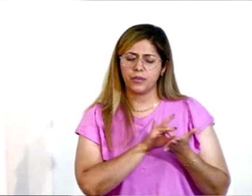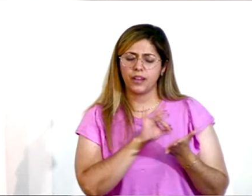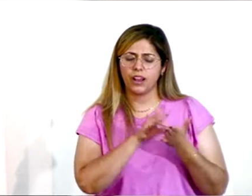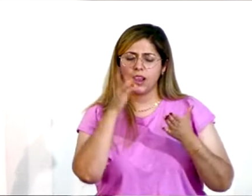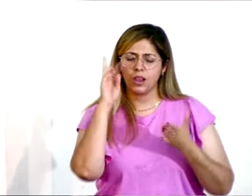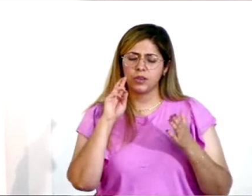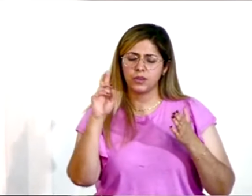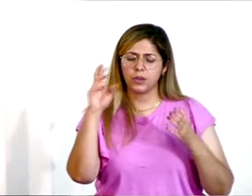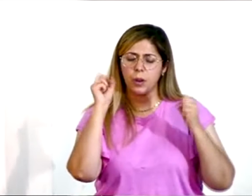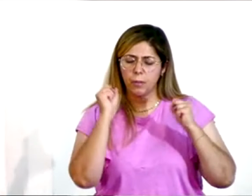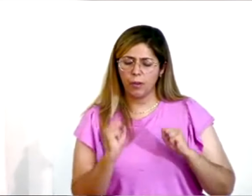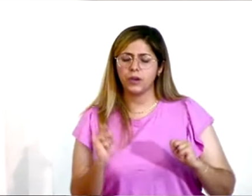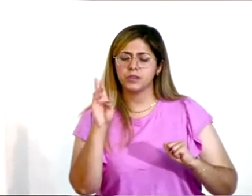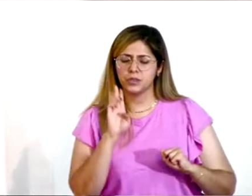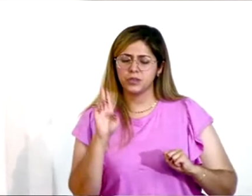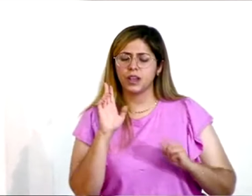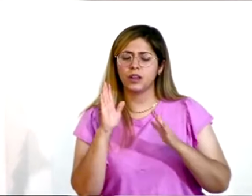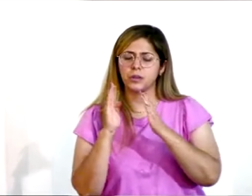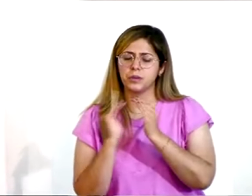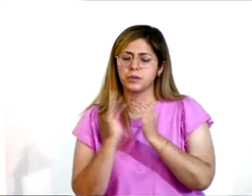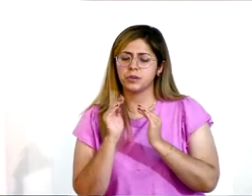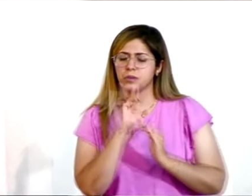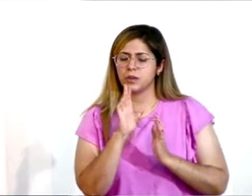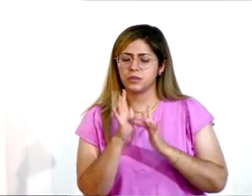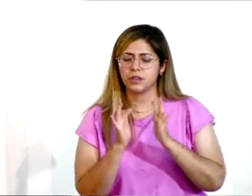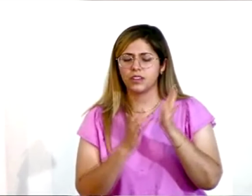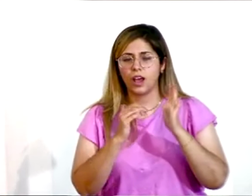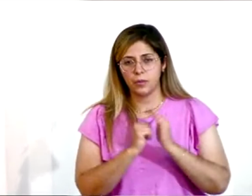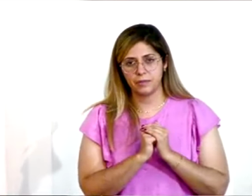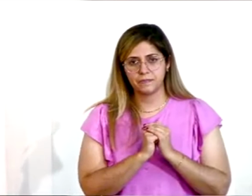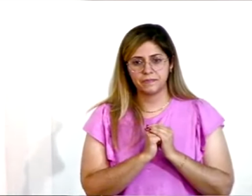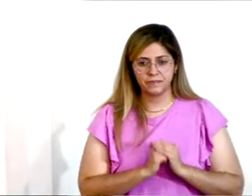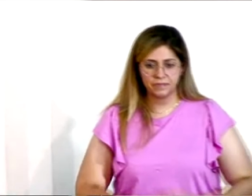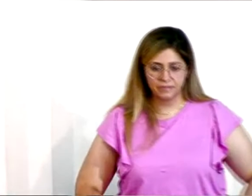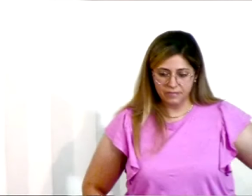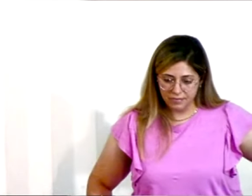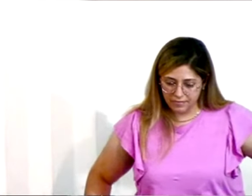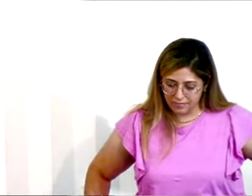pode aplicar. É a nossa oração, em nome de Jesus. Amém.